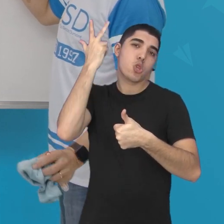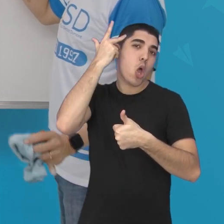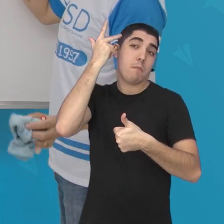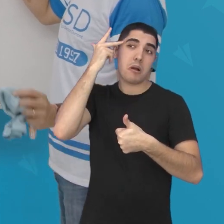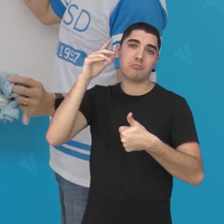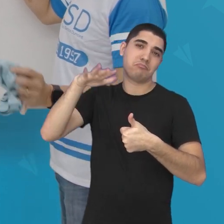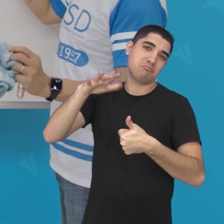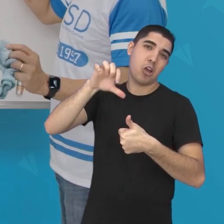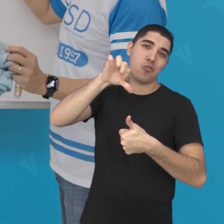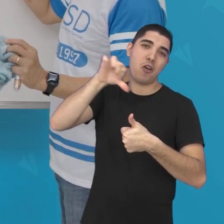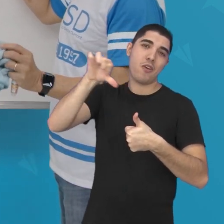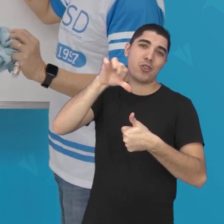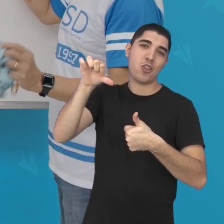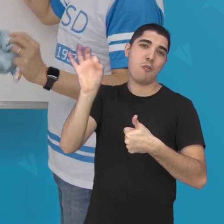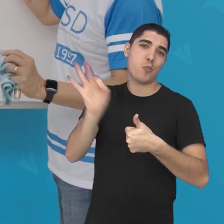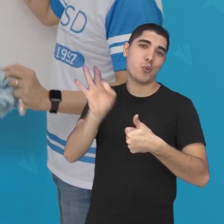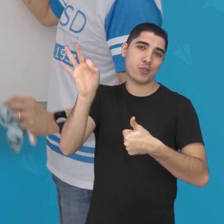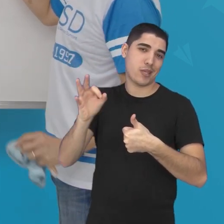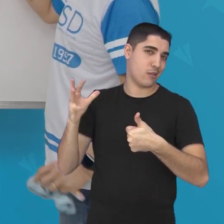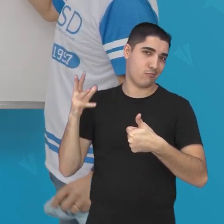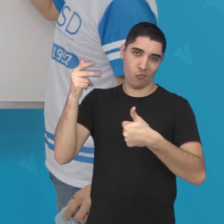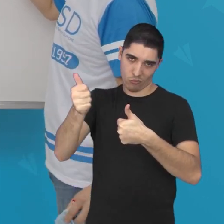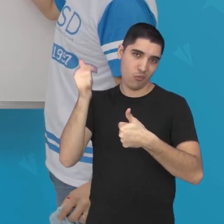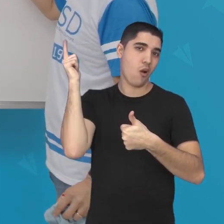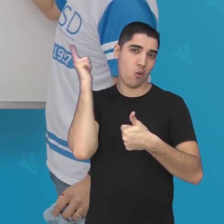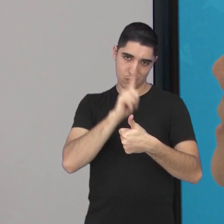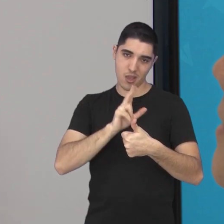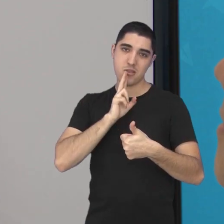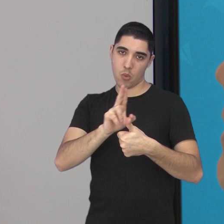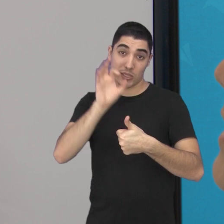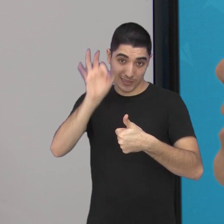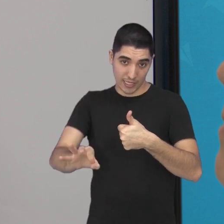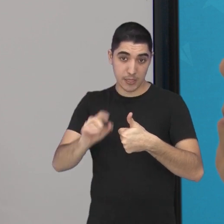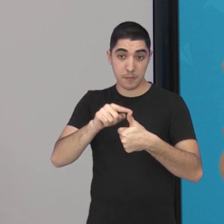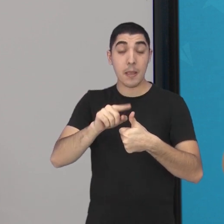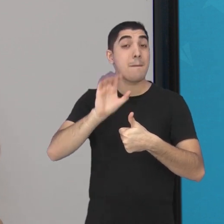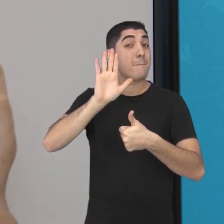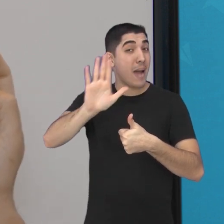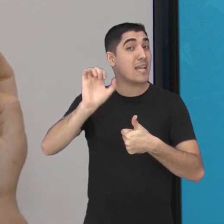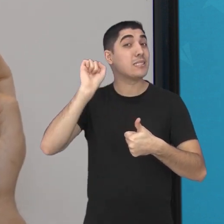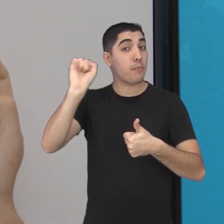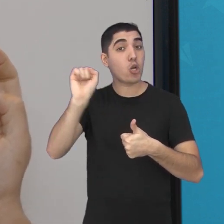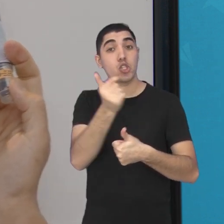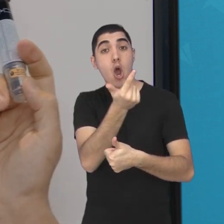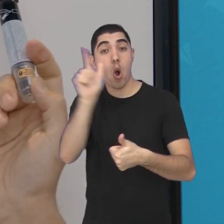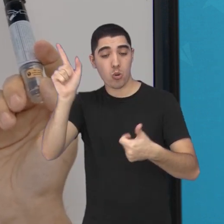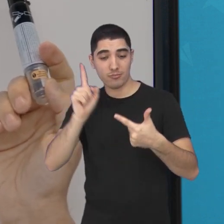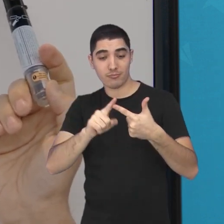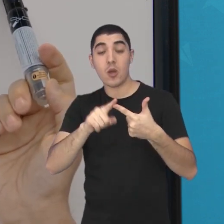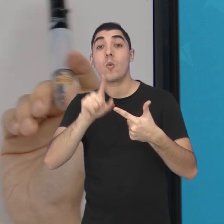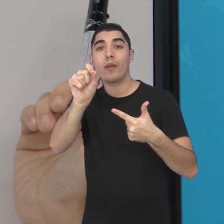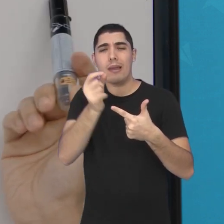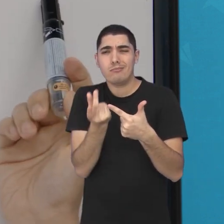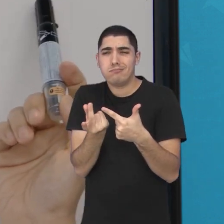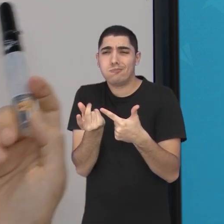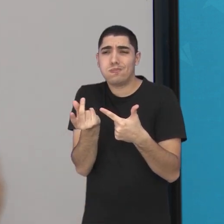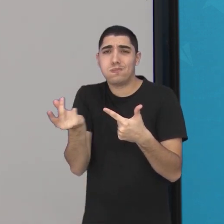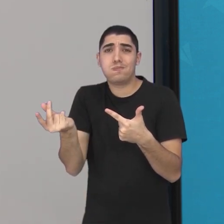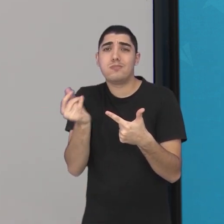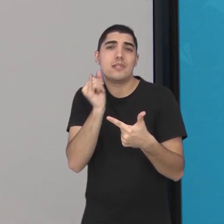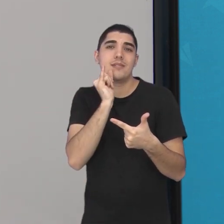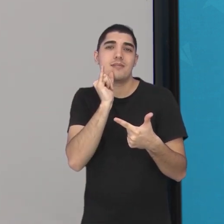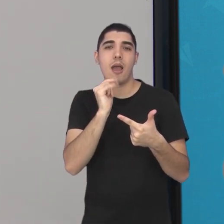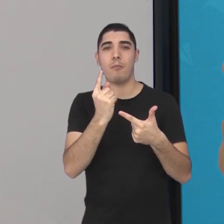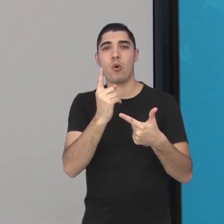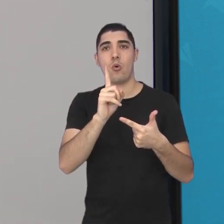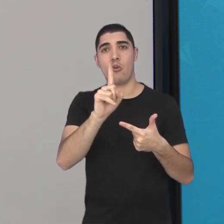comum, 99,999% das vezes vai ser isso. Mas ele também pode ter infinitas soluções ou